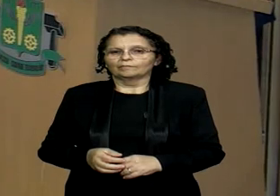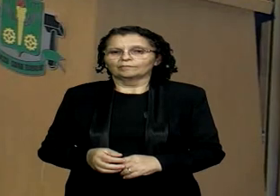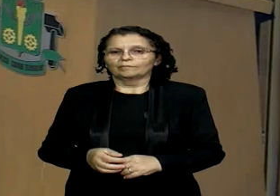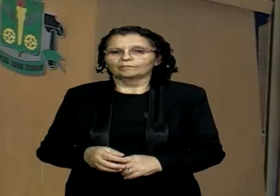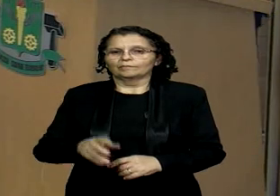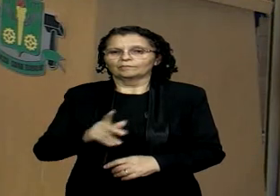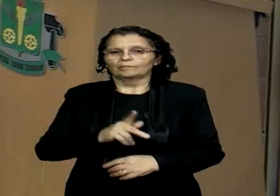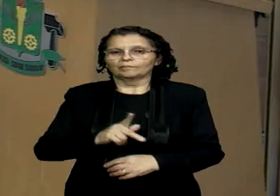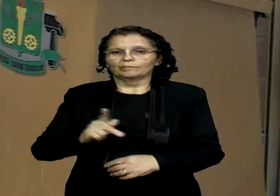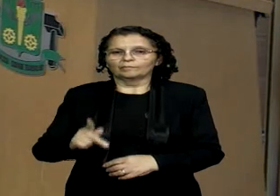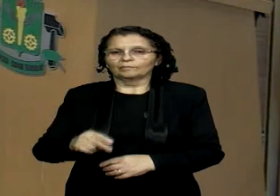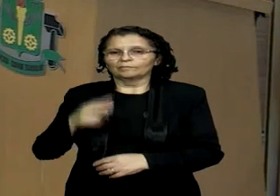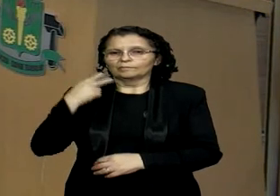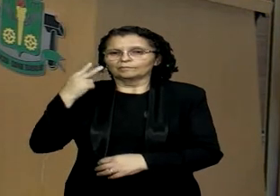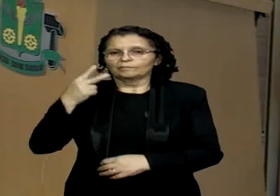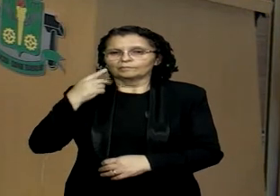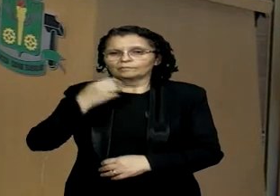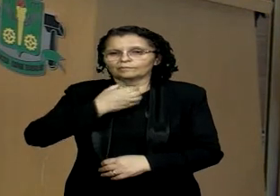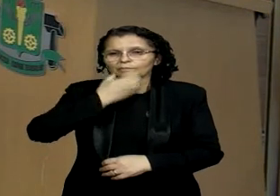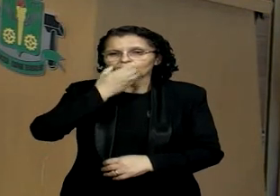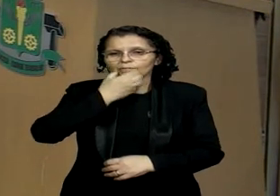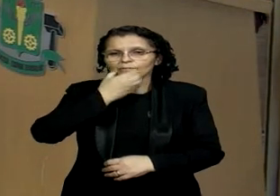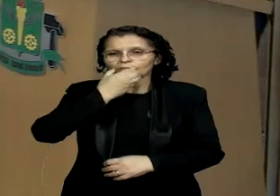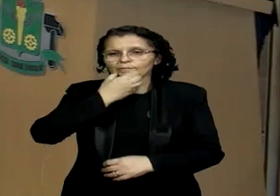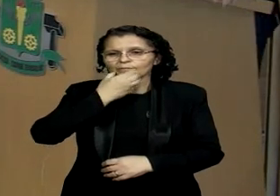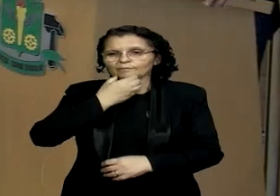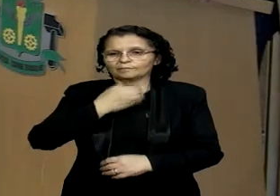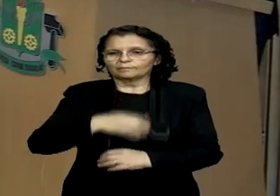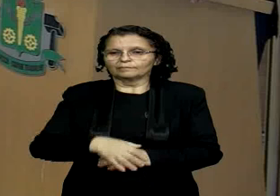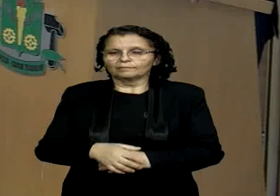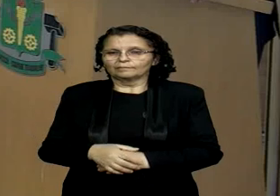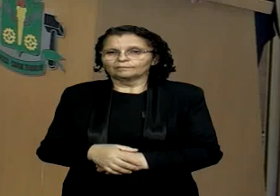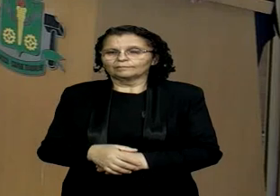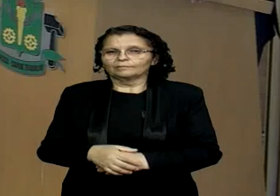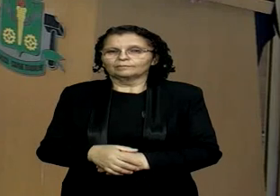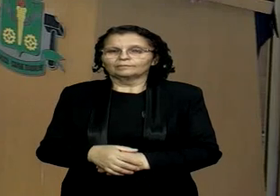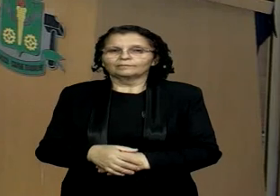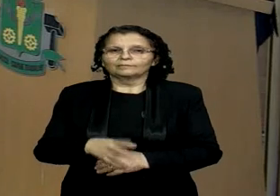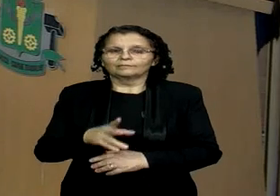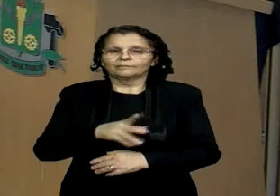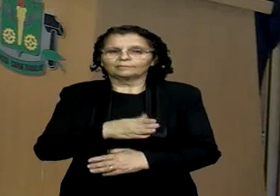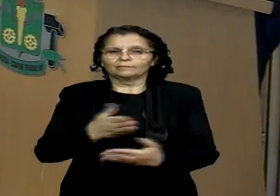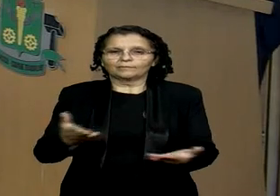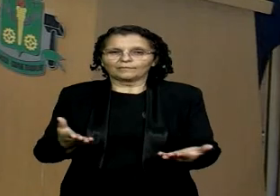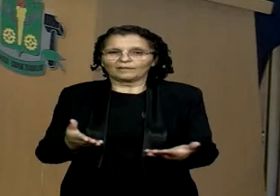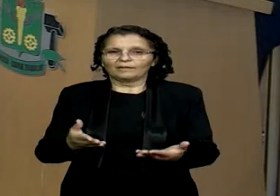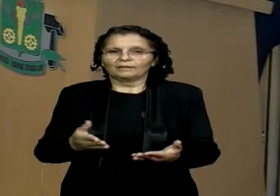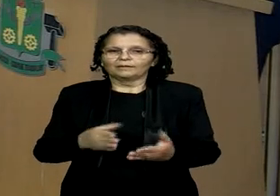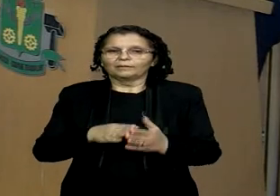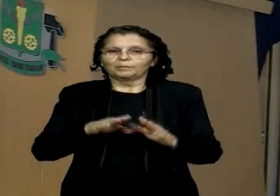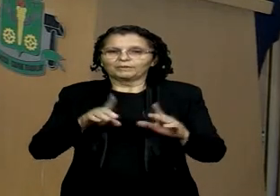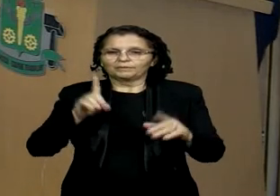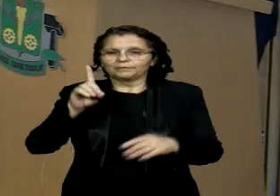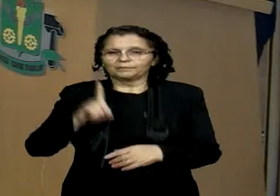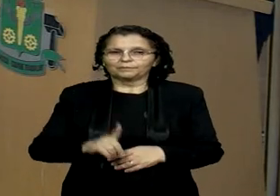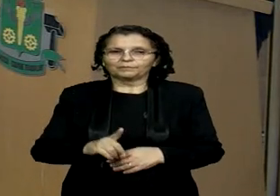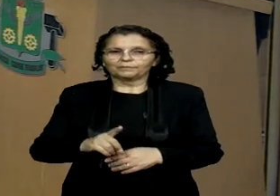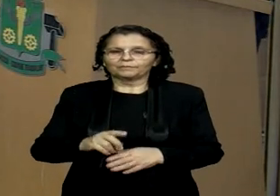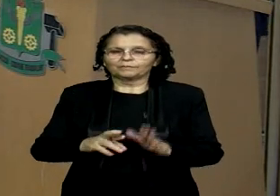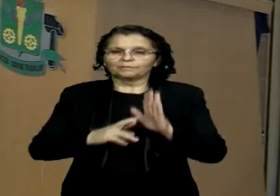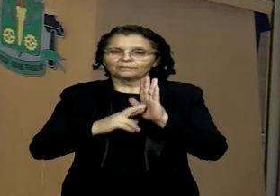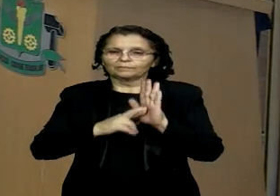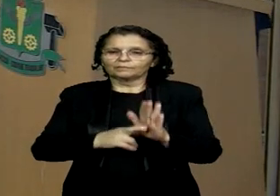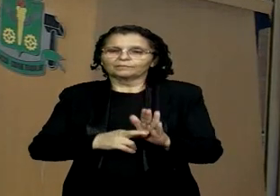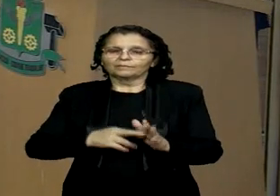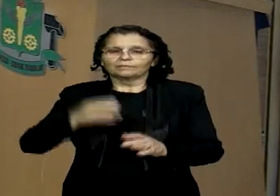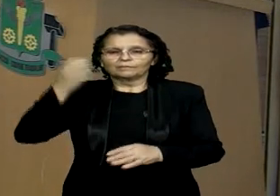Senhor presidente, vereador Carmônio Bastos, mesa diretora, em nome da pastora Cristiane